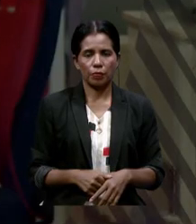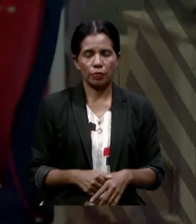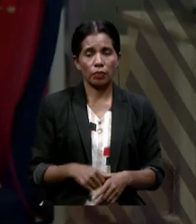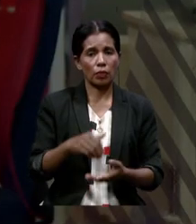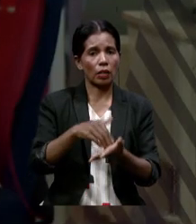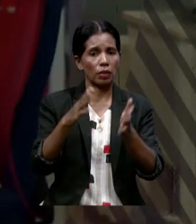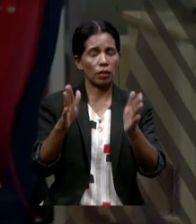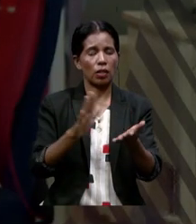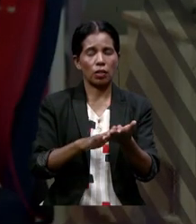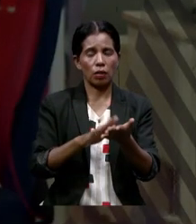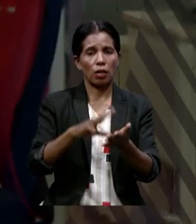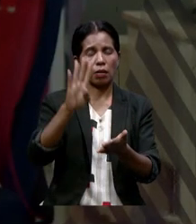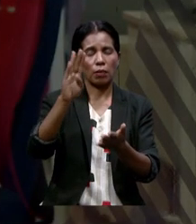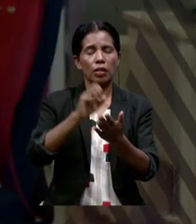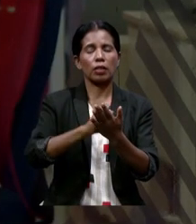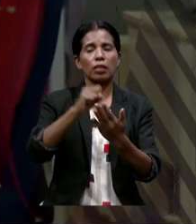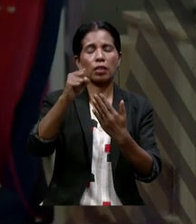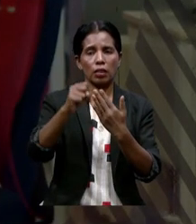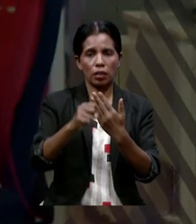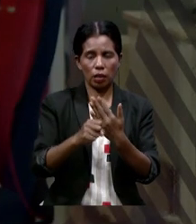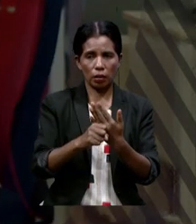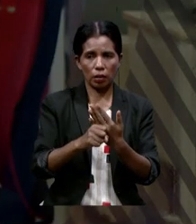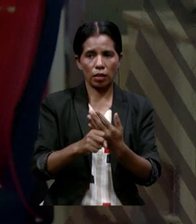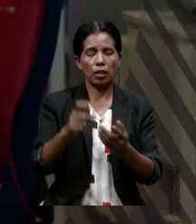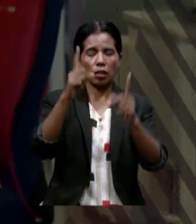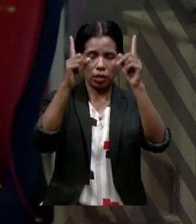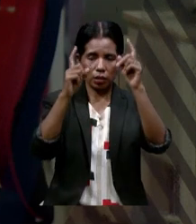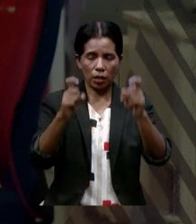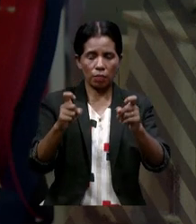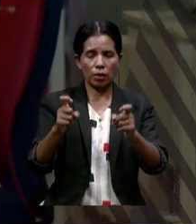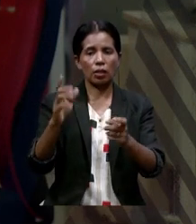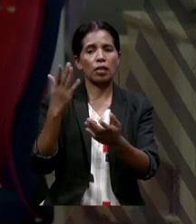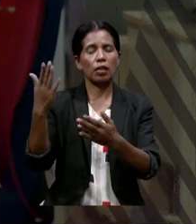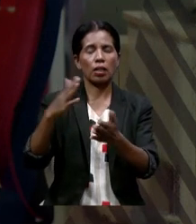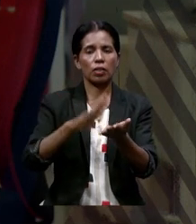Estudante Escola 4 de Setembro balum halau exame iha lior.